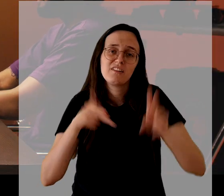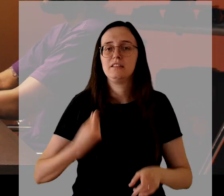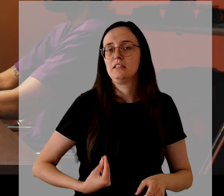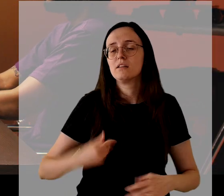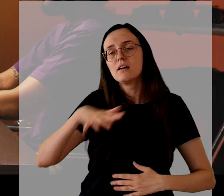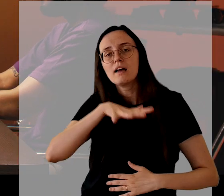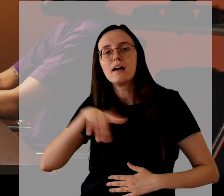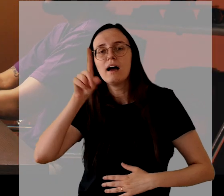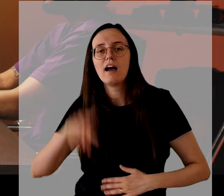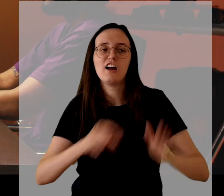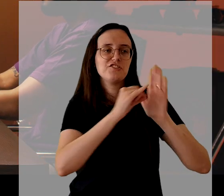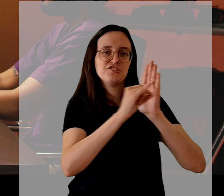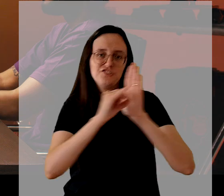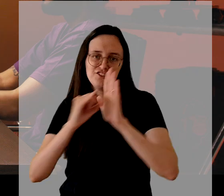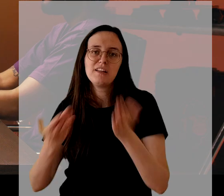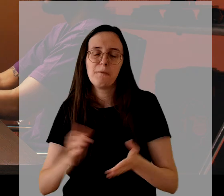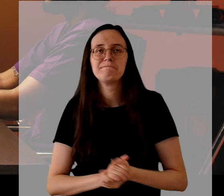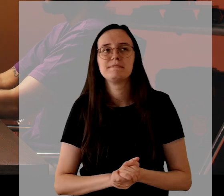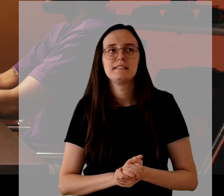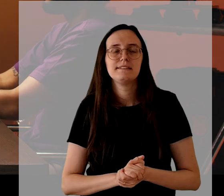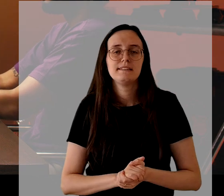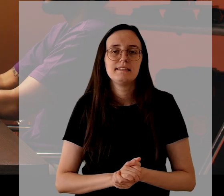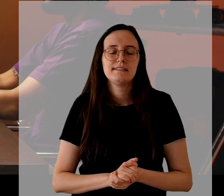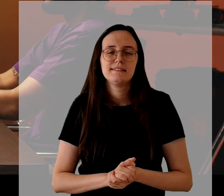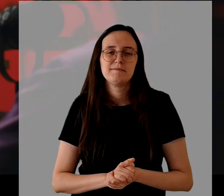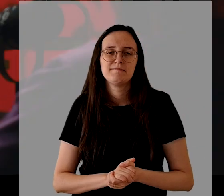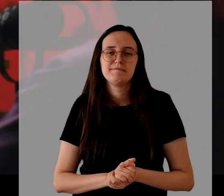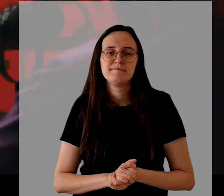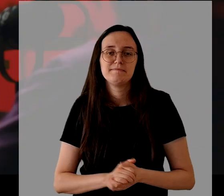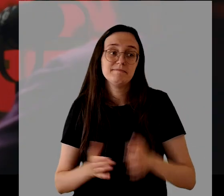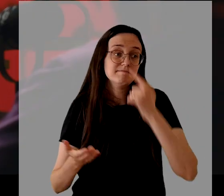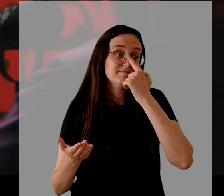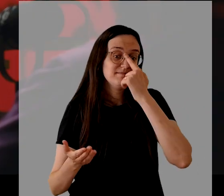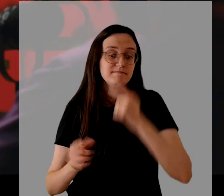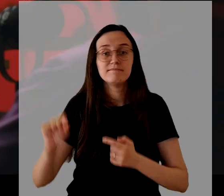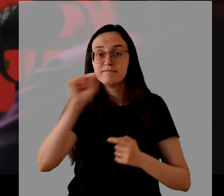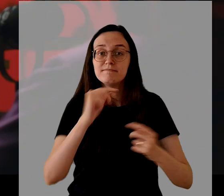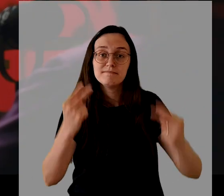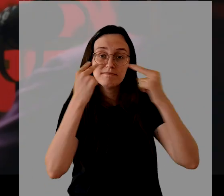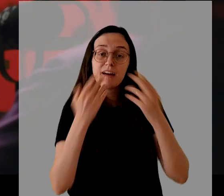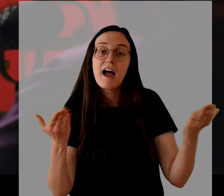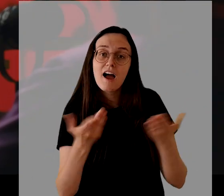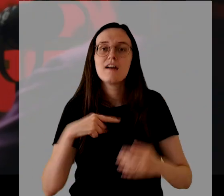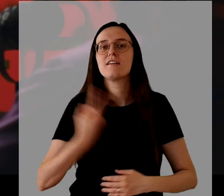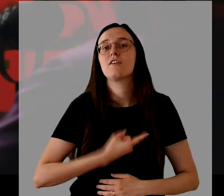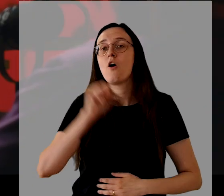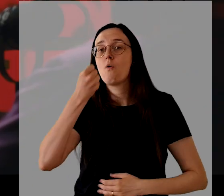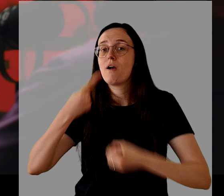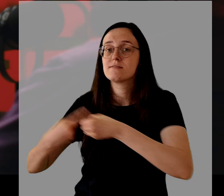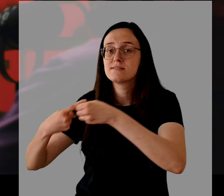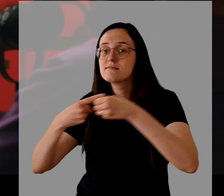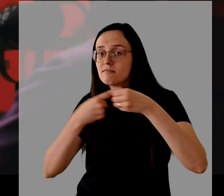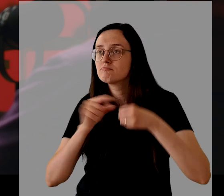através desses editais, né? Então Então, para quem está assistindo a gente agora, nós estaremos em 8 cidades do